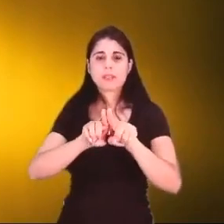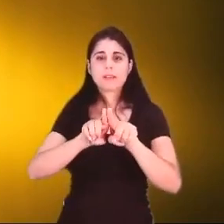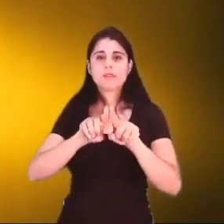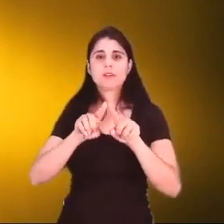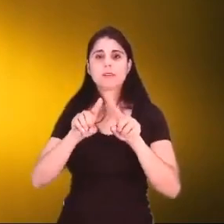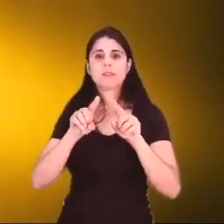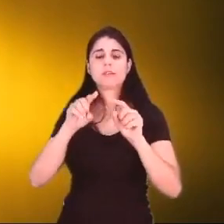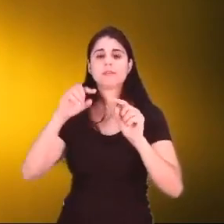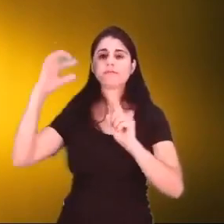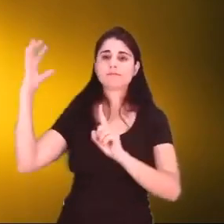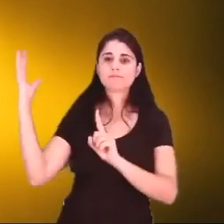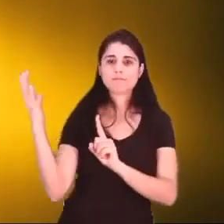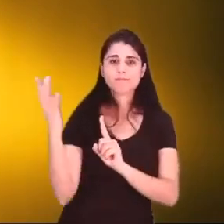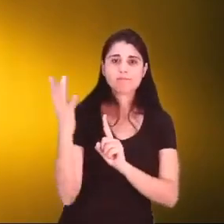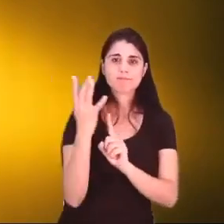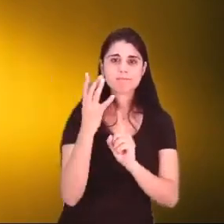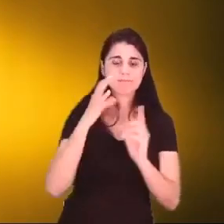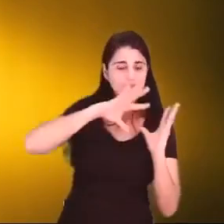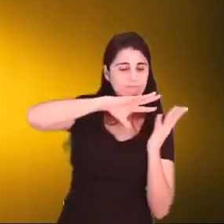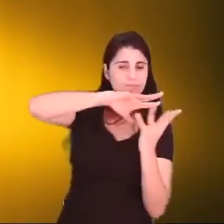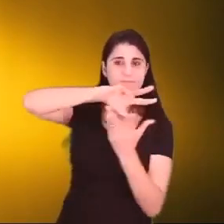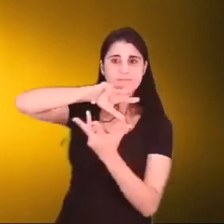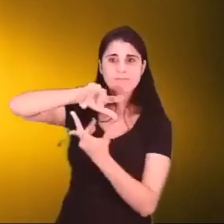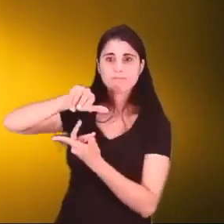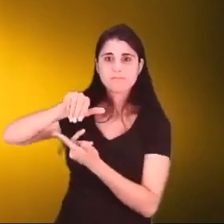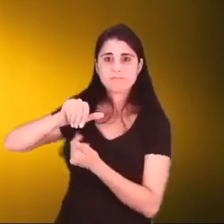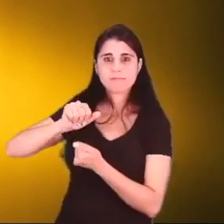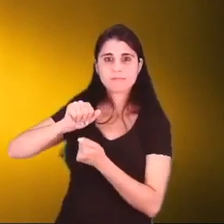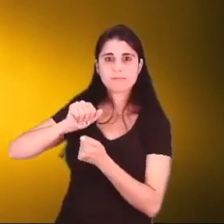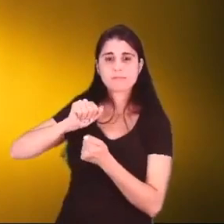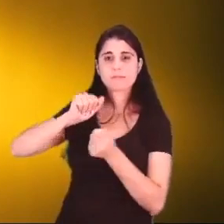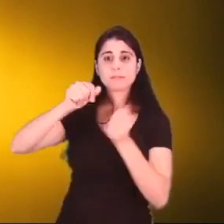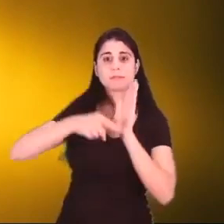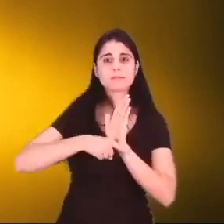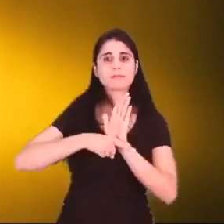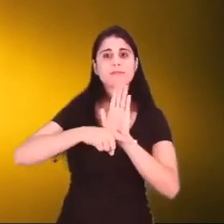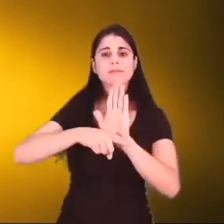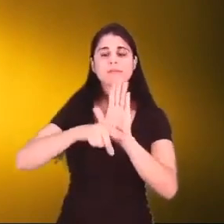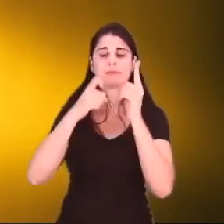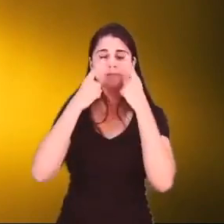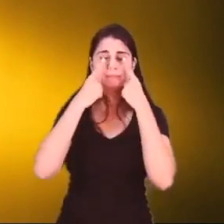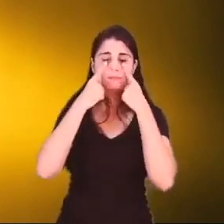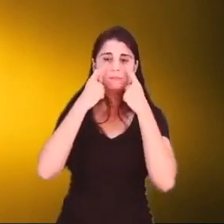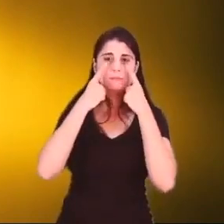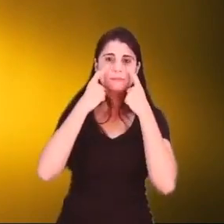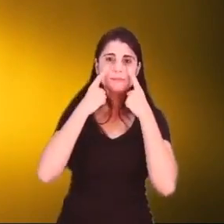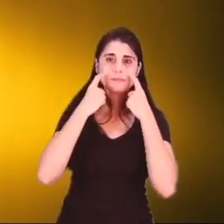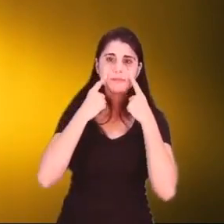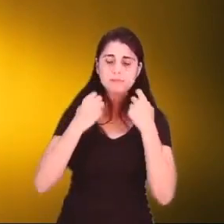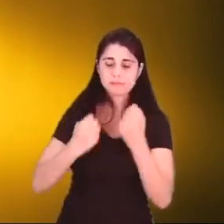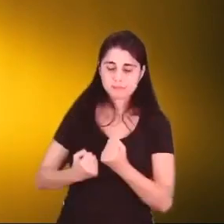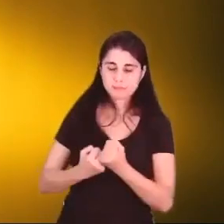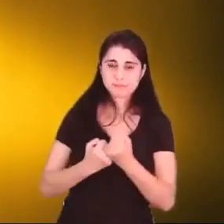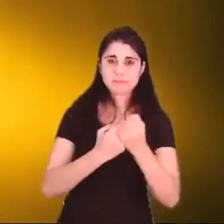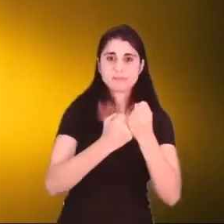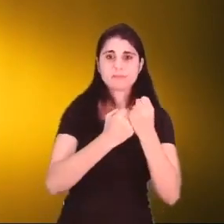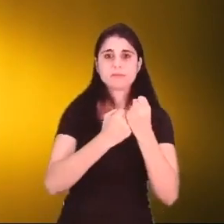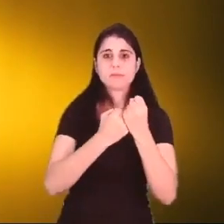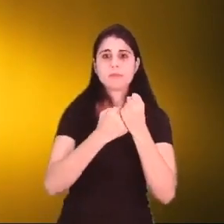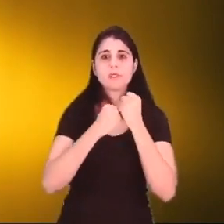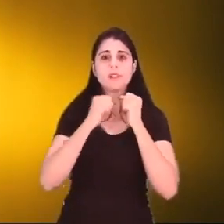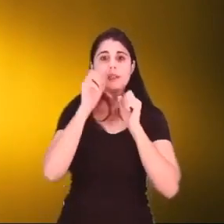que invadem o mundo para enxugar as lágrimas das ovelhas que